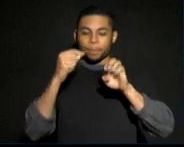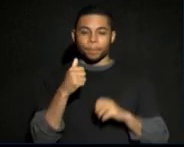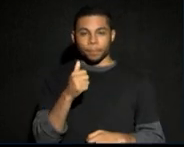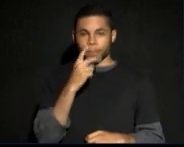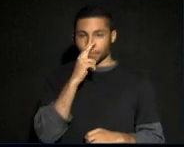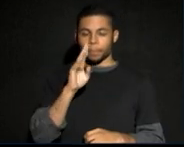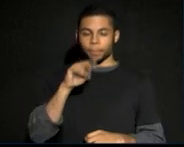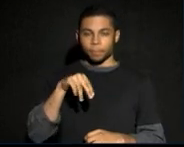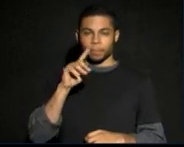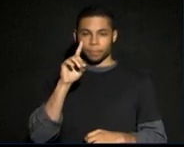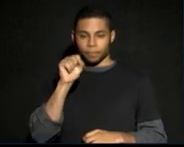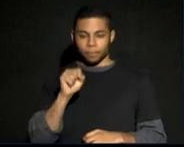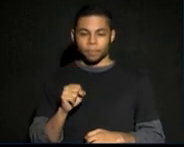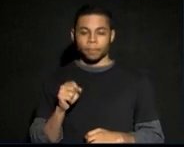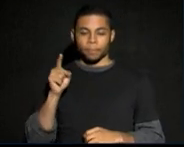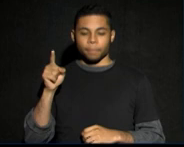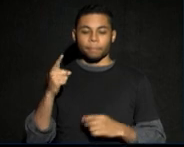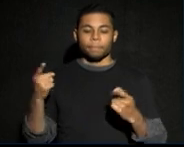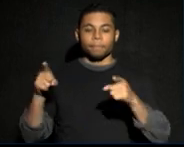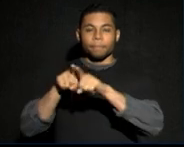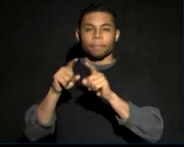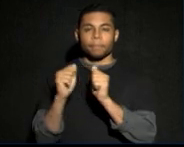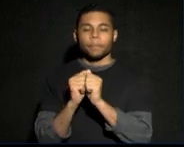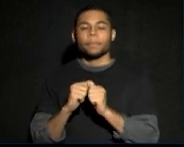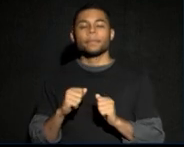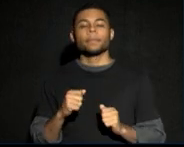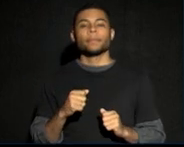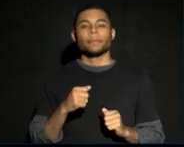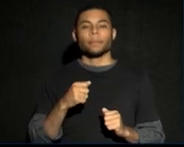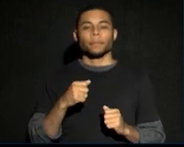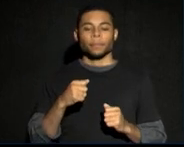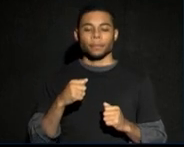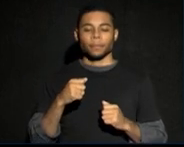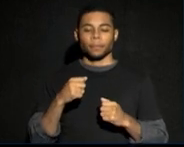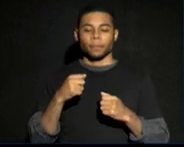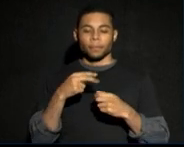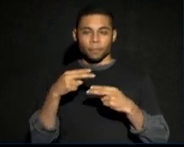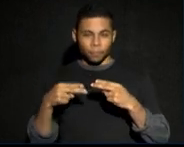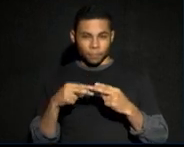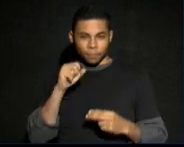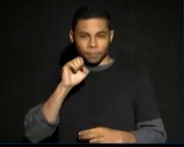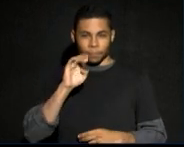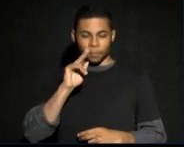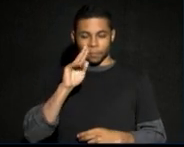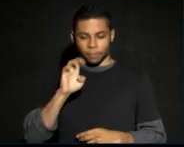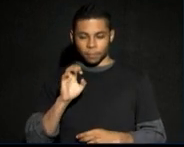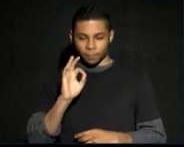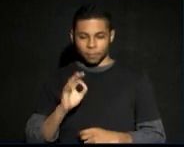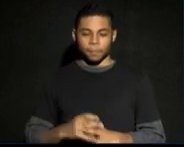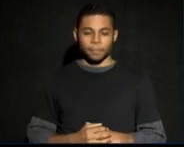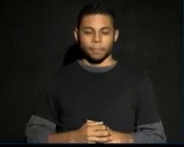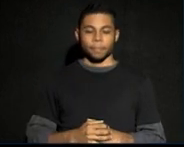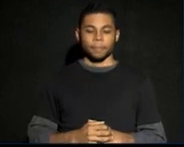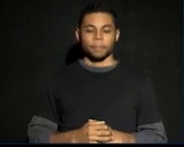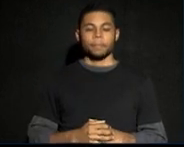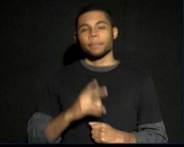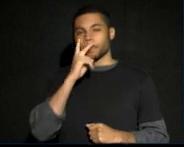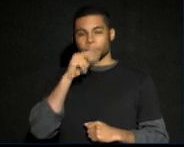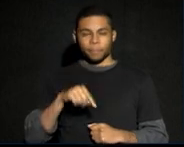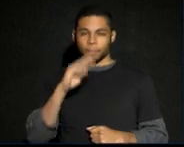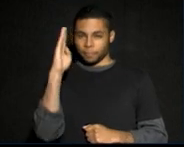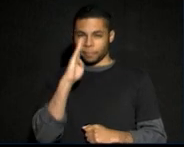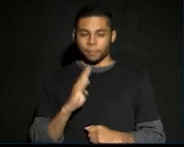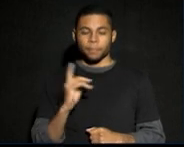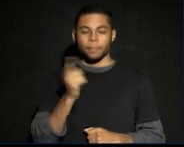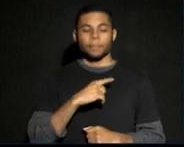acho que o BNDS fez uma parceria com Sebrae né para criar um fundo garantidor né para o microcrédito isso